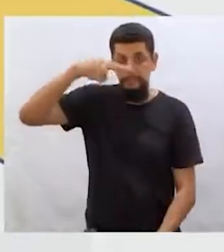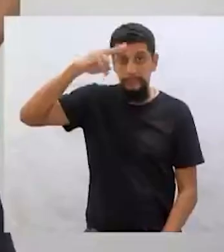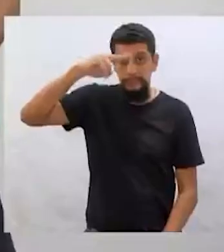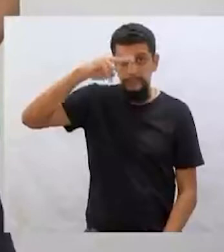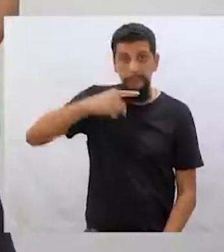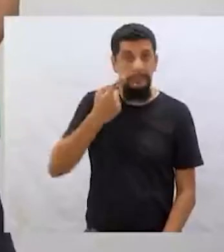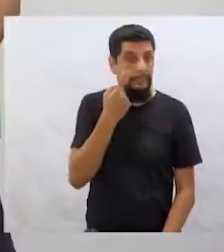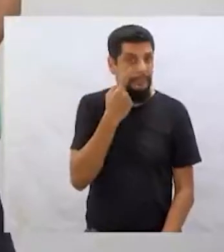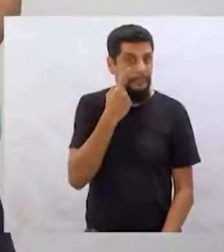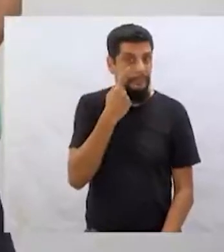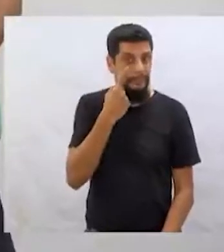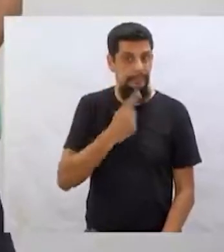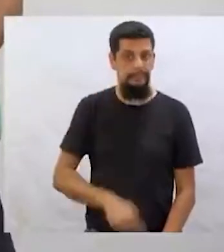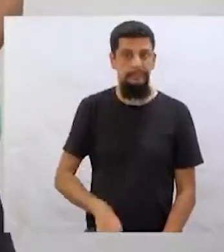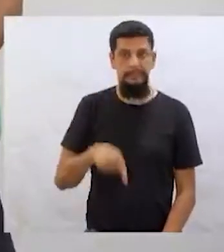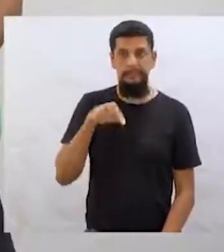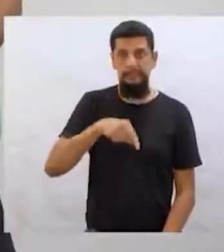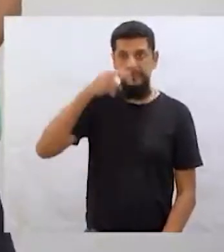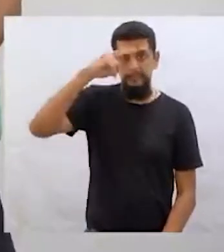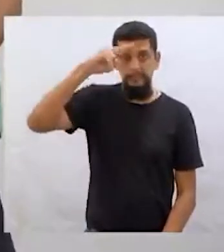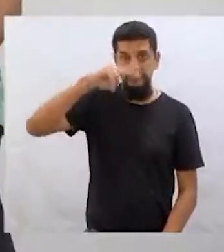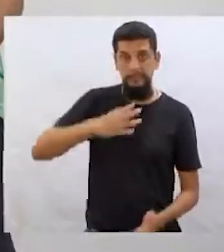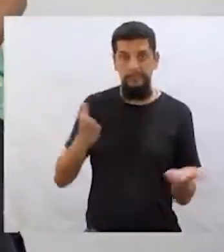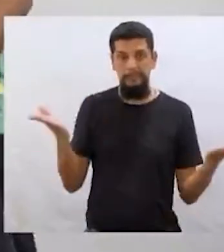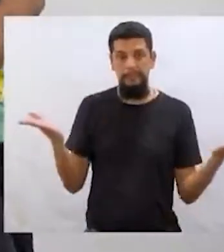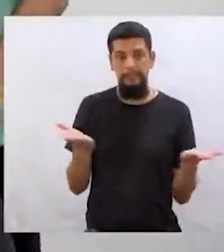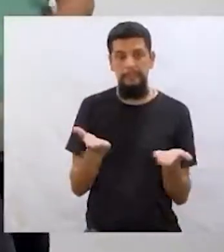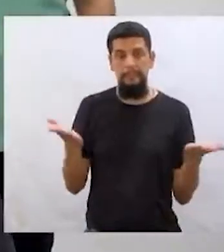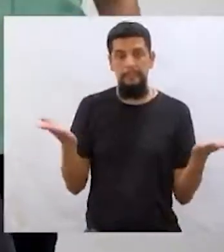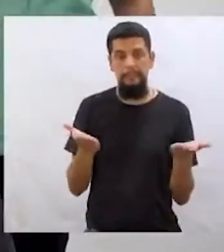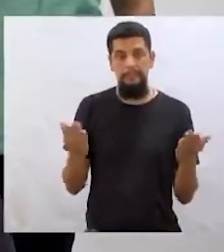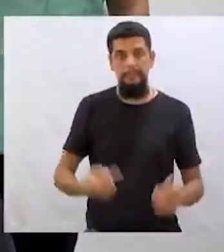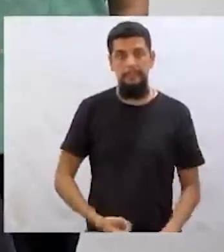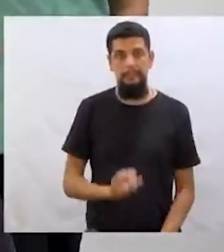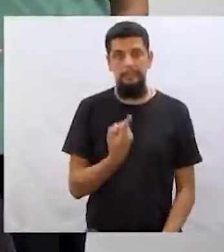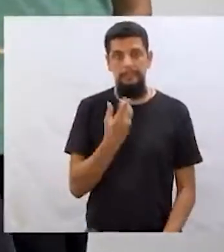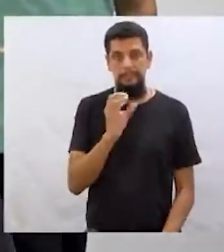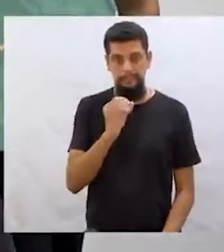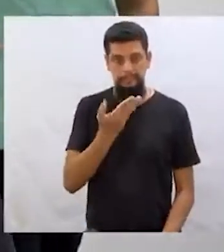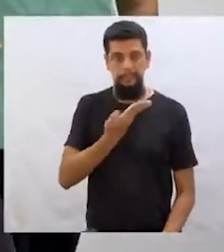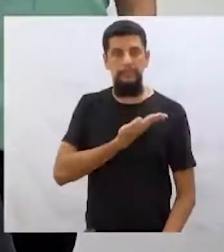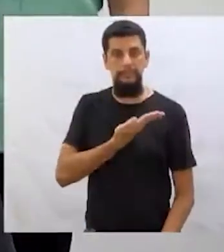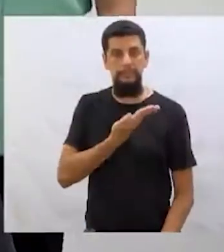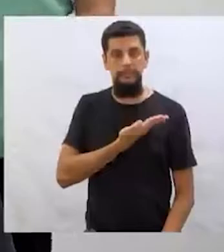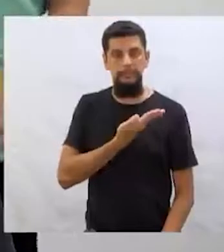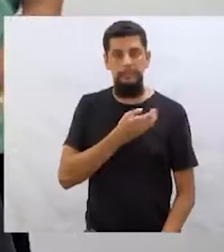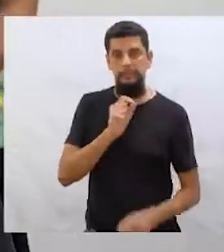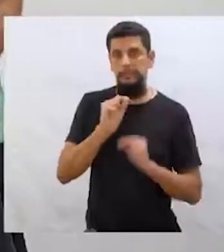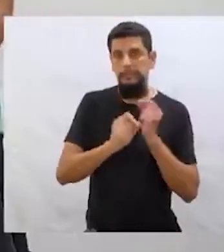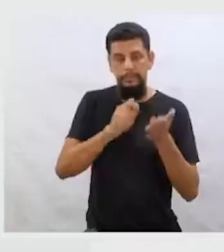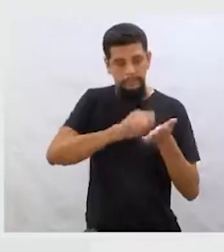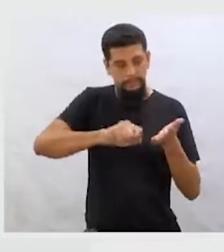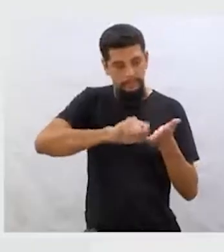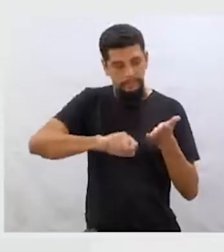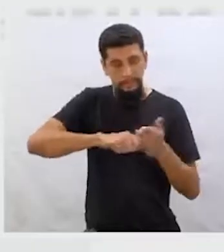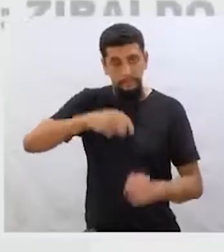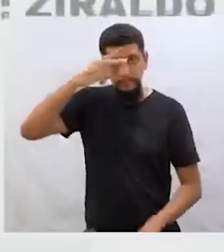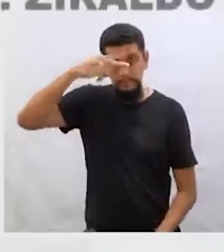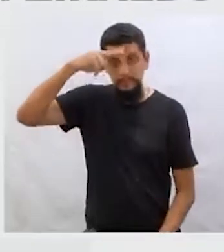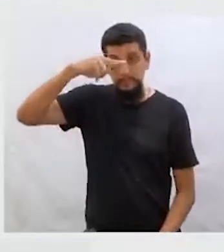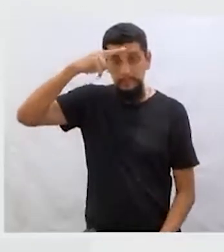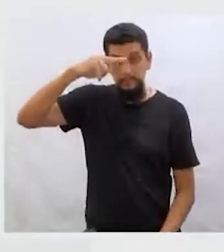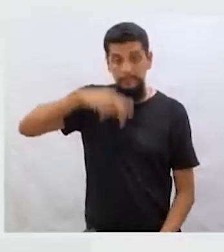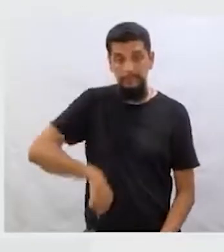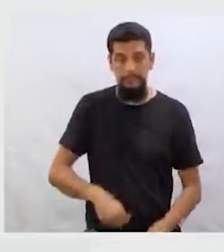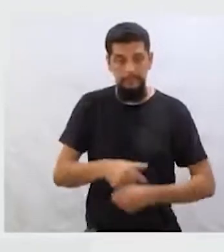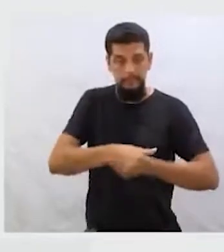história. Acompanhe. Essa história de hoje é a história Os 10 Amigos. Quem escreveu essa história